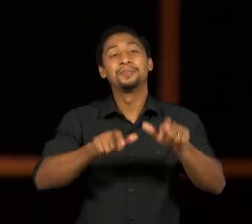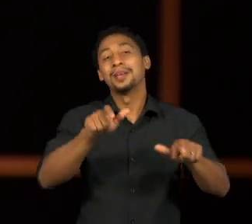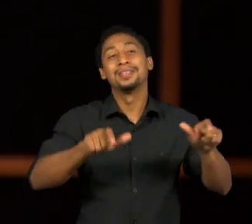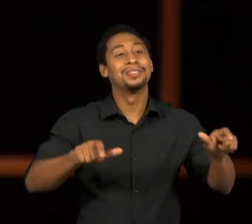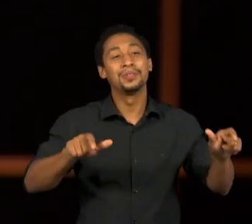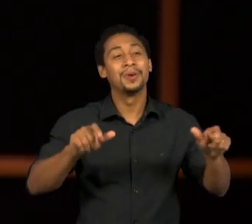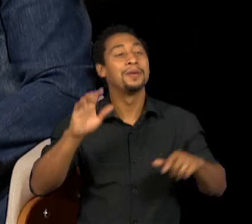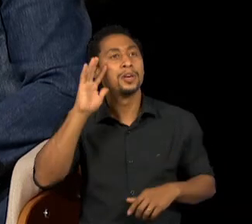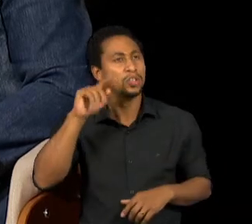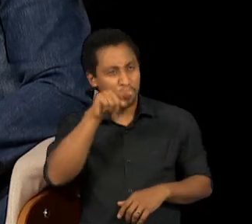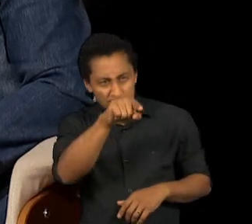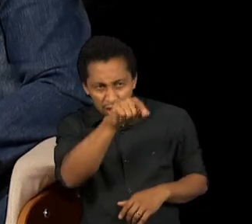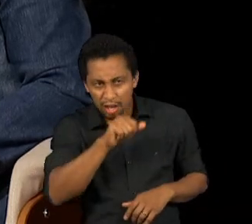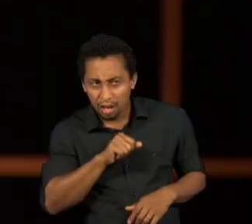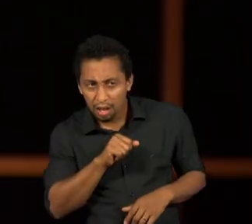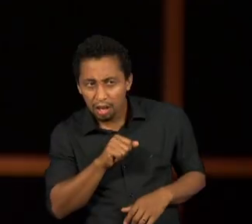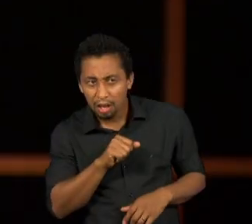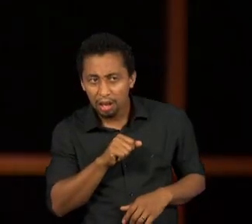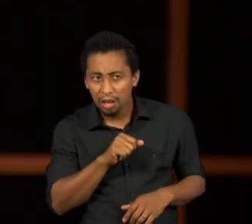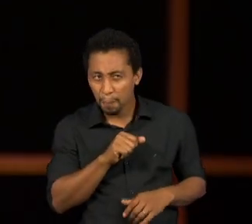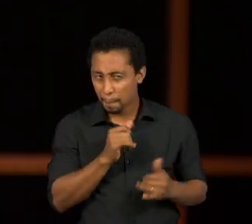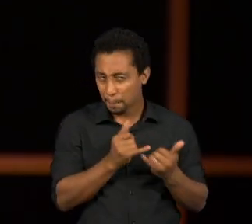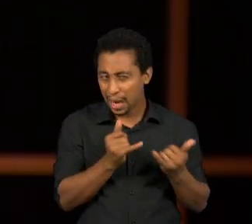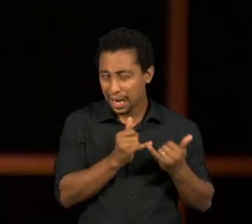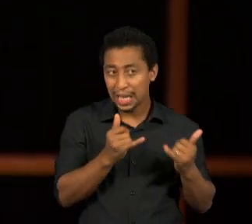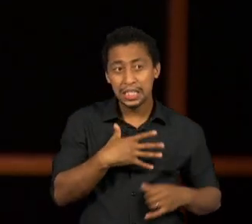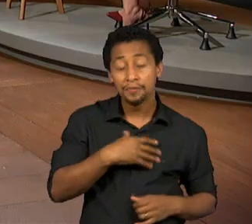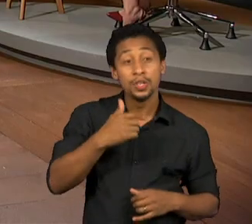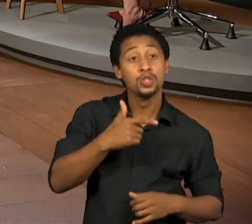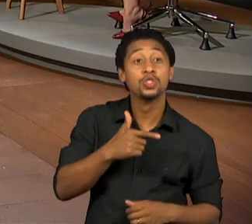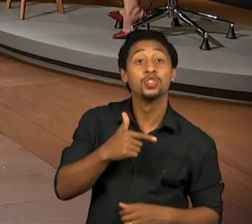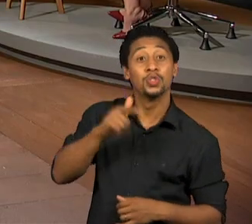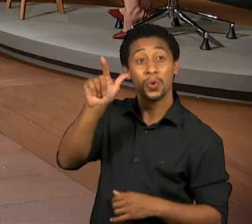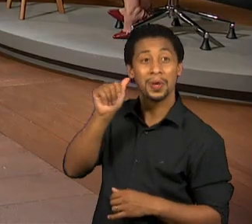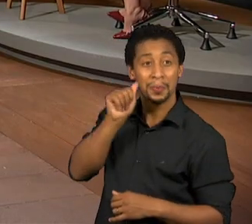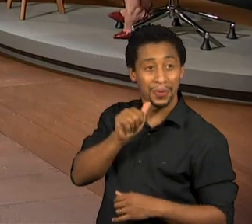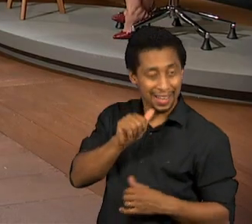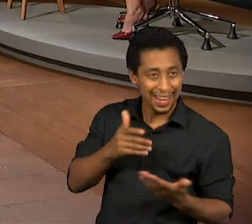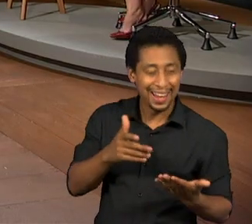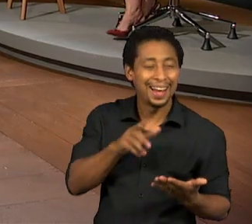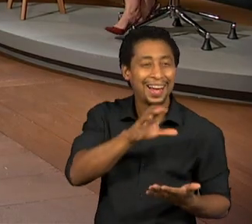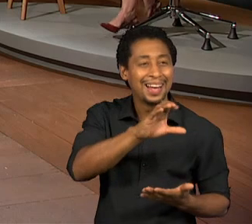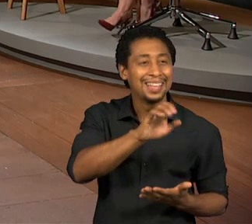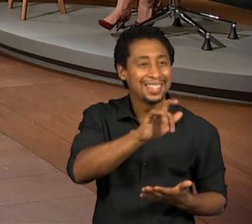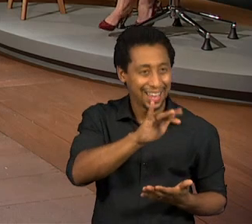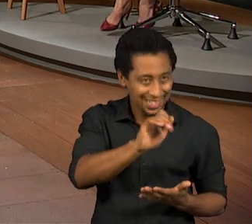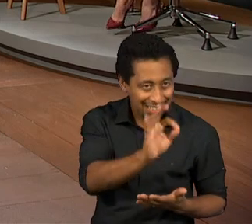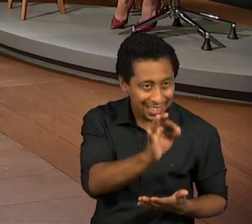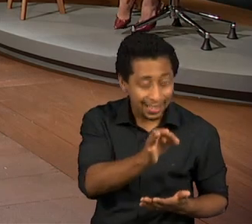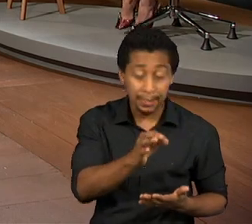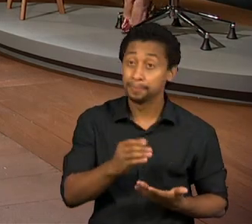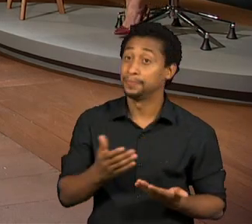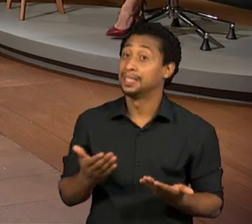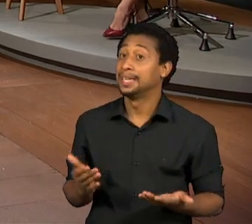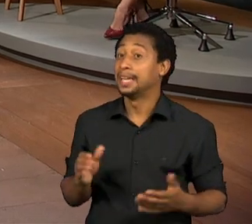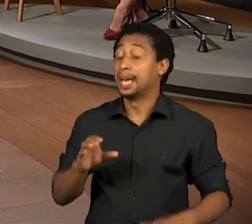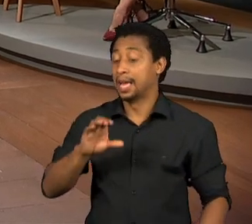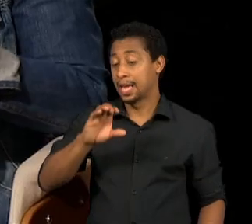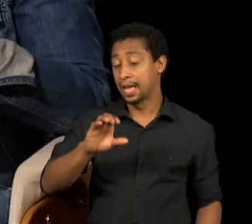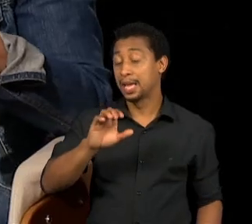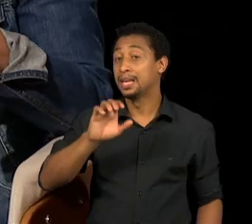é filha dela. Isso. Conta um pouco dessa relação com a Célia Helena. A Célia era uma atriz maravilhosa e uma